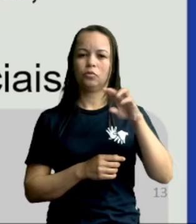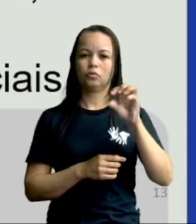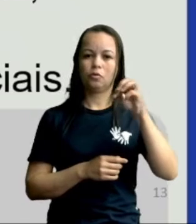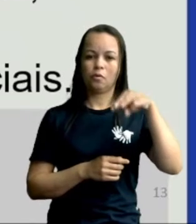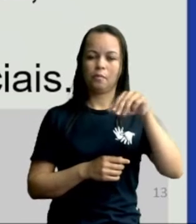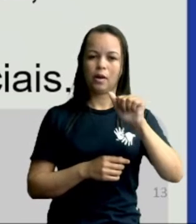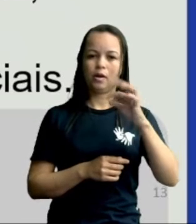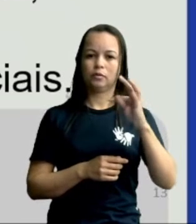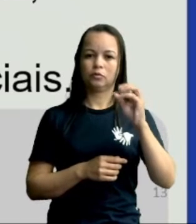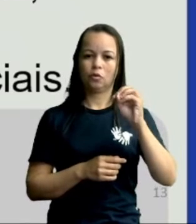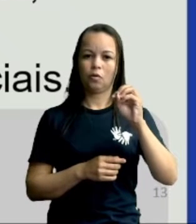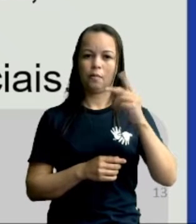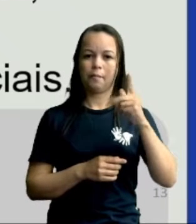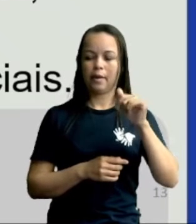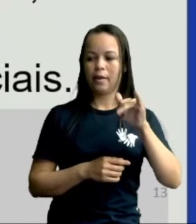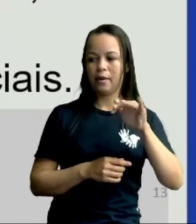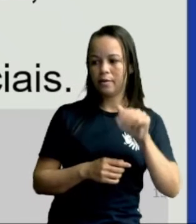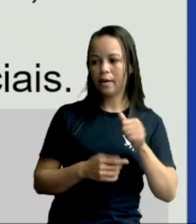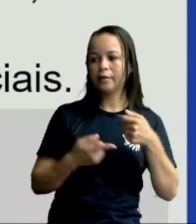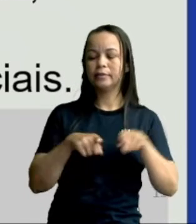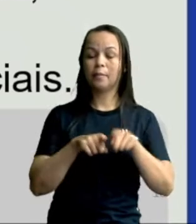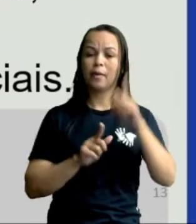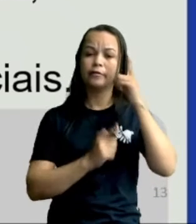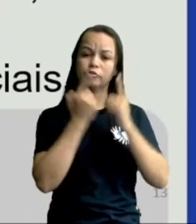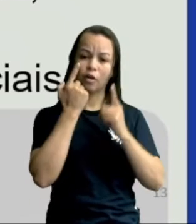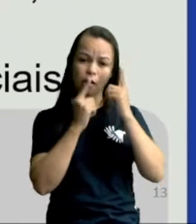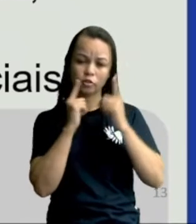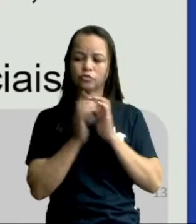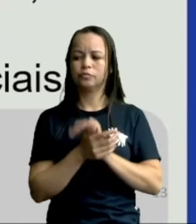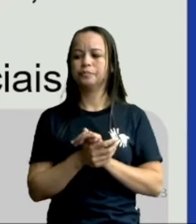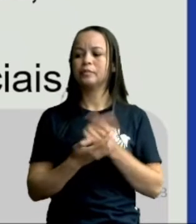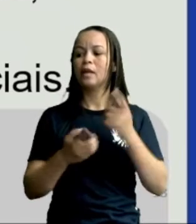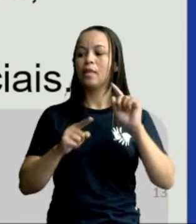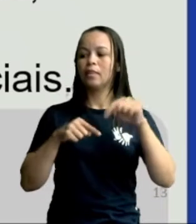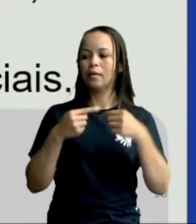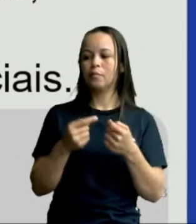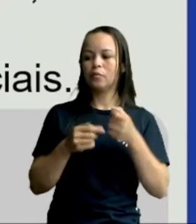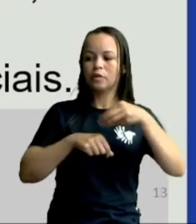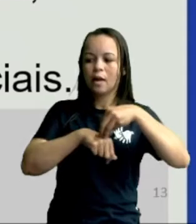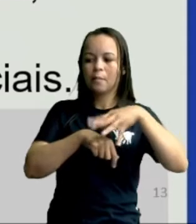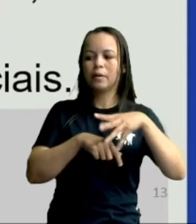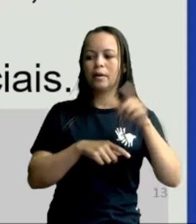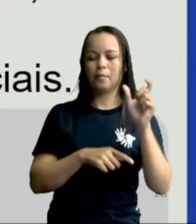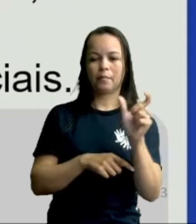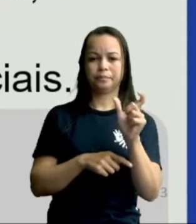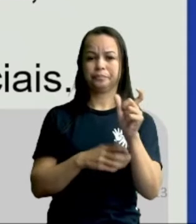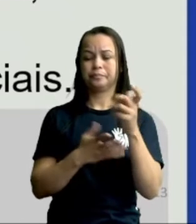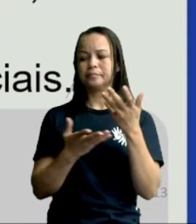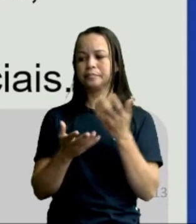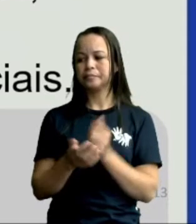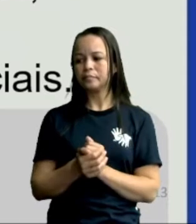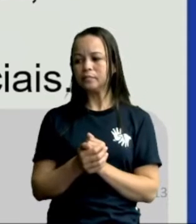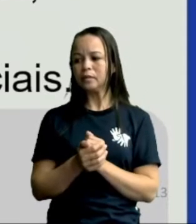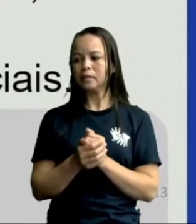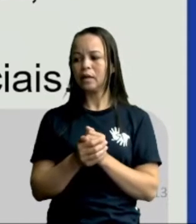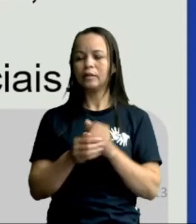palavras abreviadas ou contraídas, como por exemplo, se, pra,